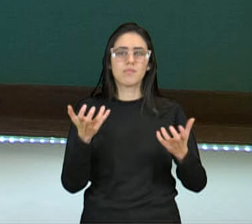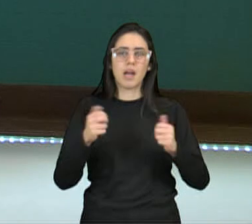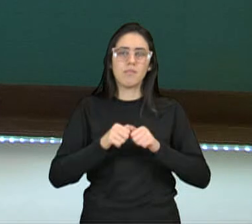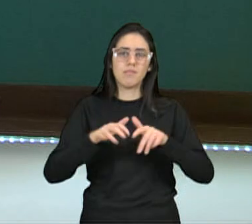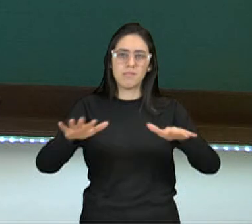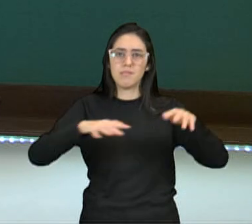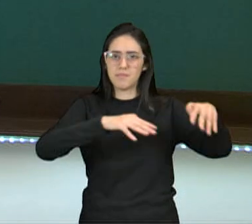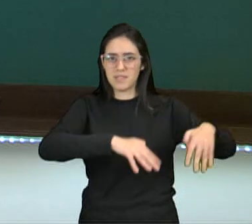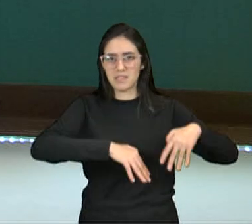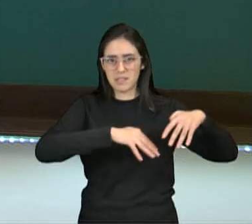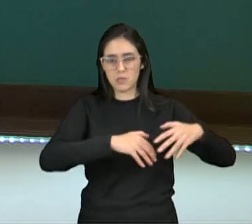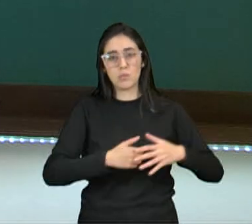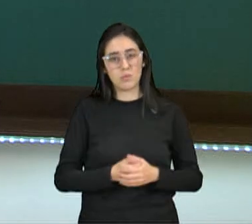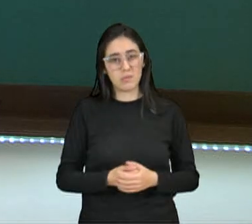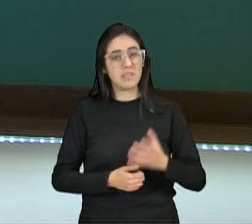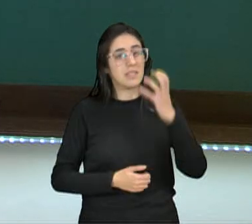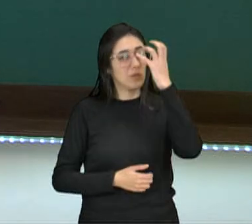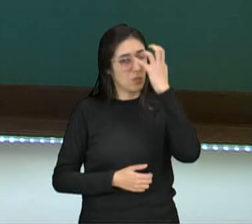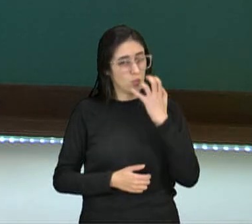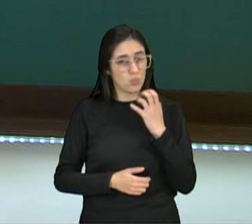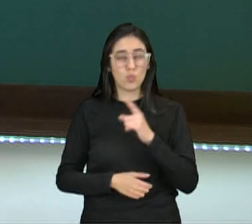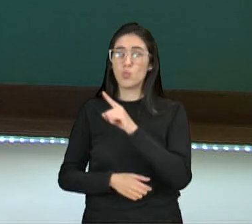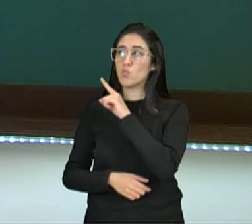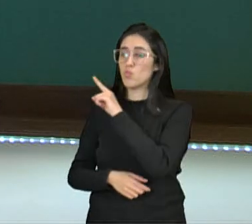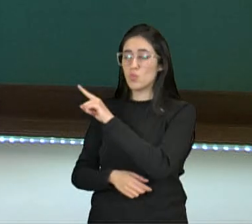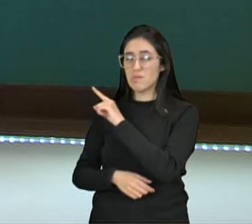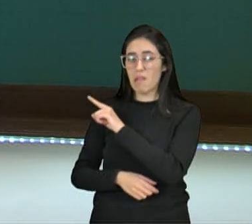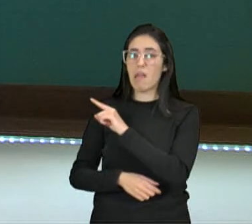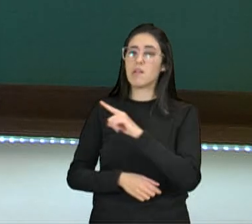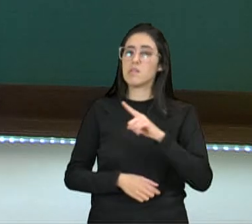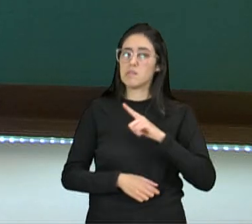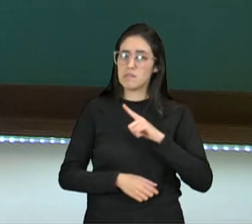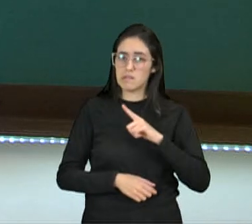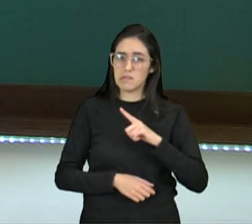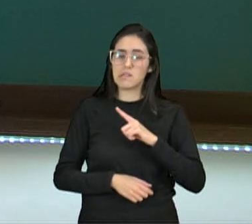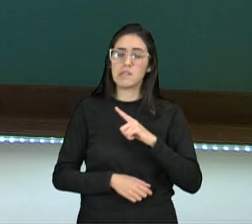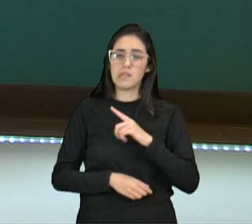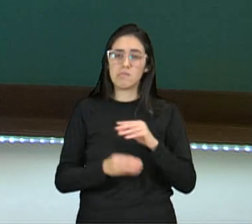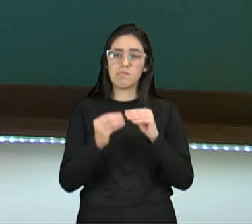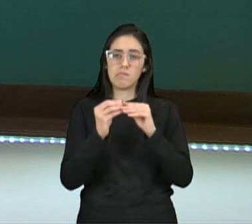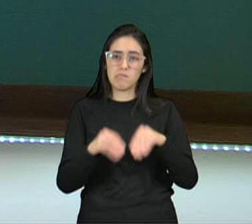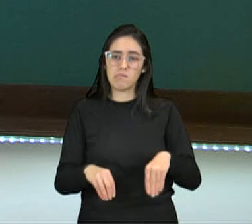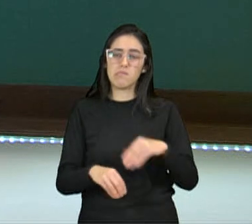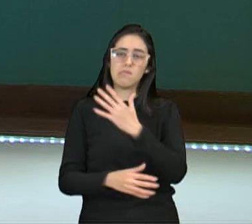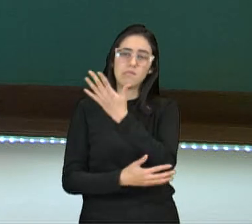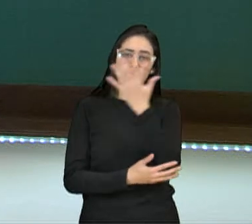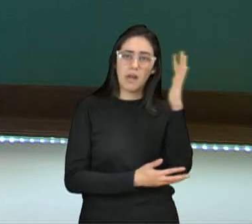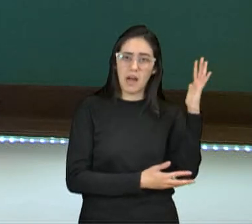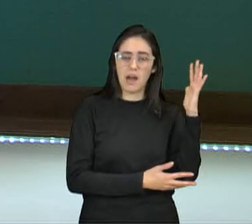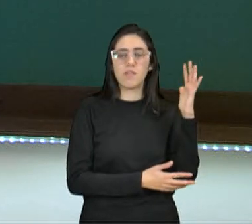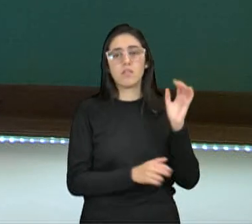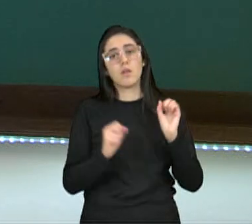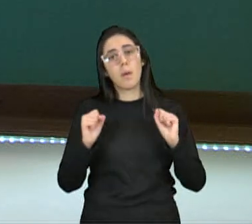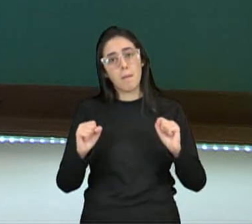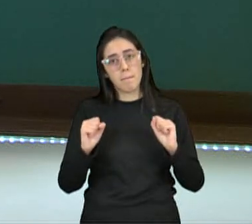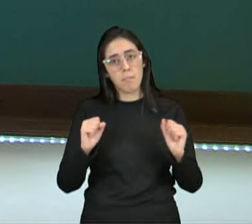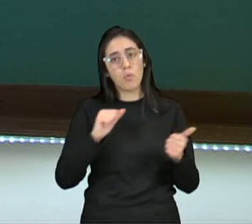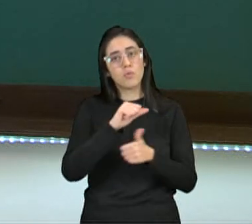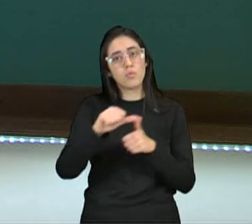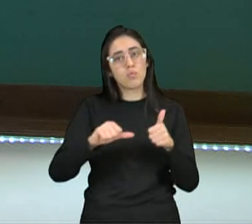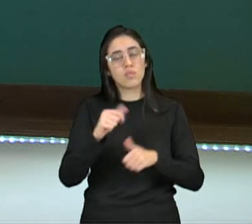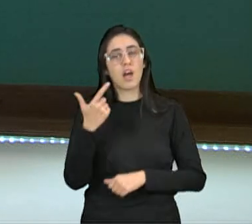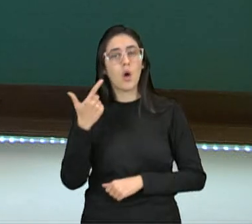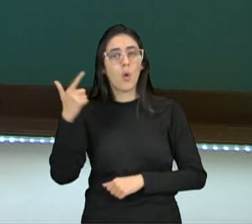atividade agrícola. E isso é muito sério, porque a gente afeta significativamente as áreas de floresta e pode mudar outras